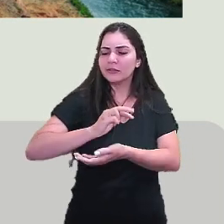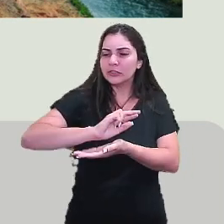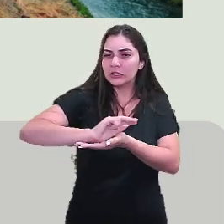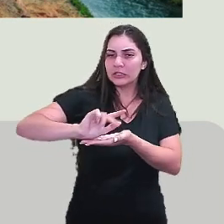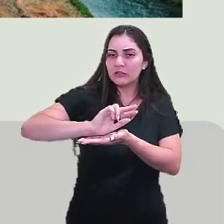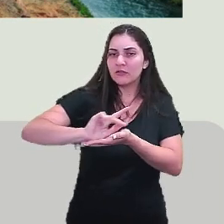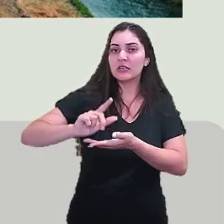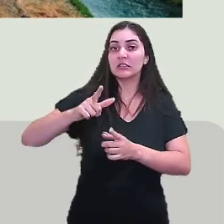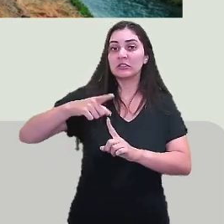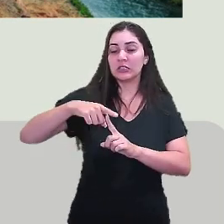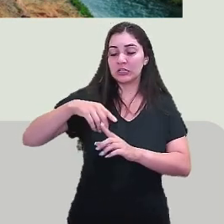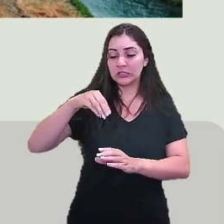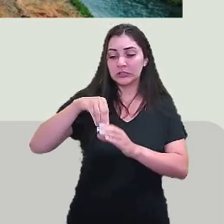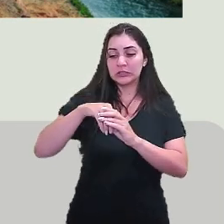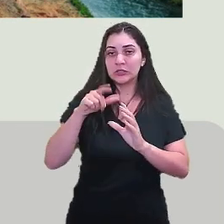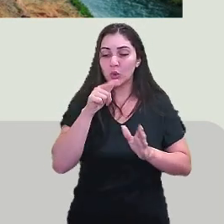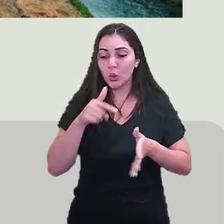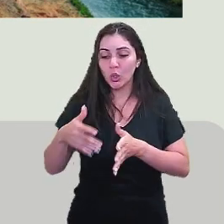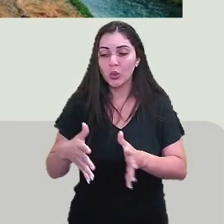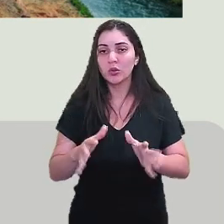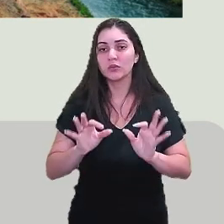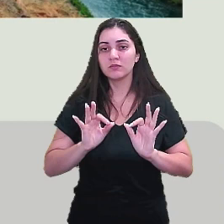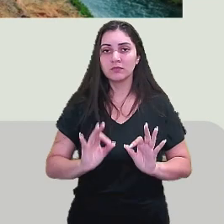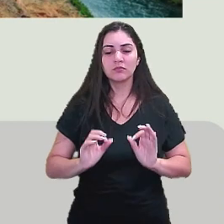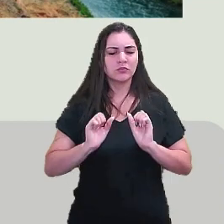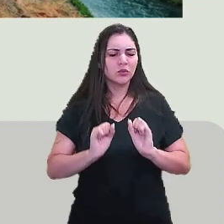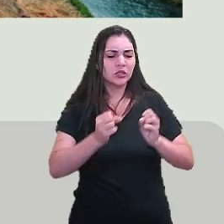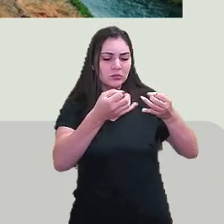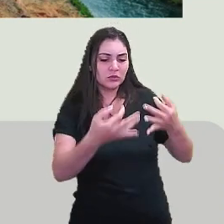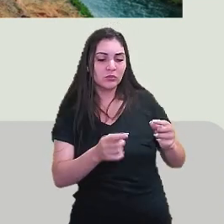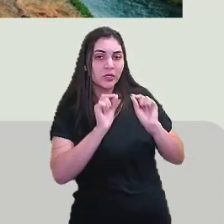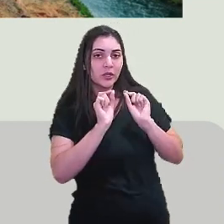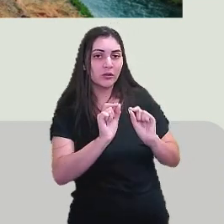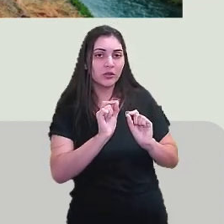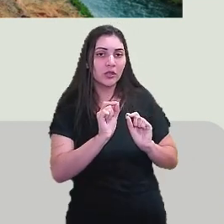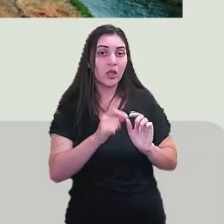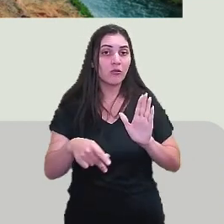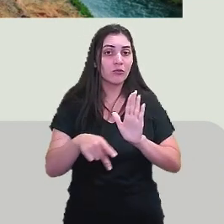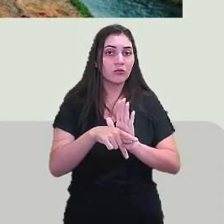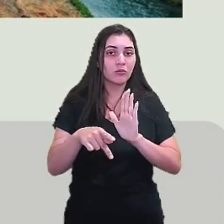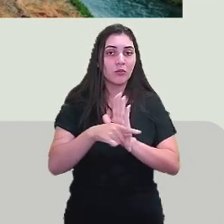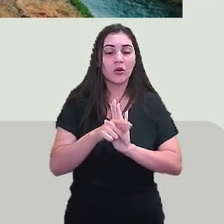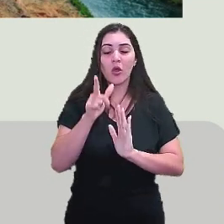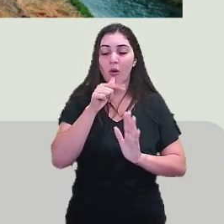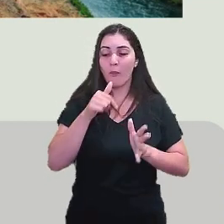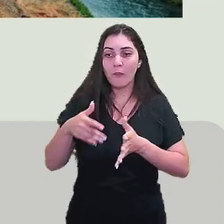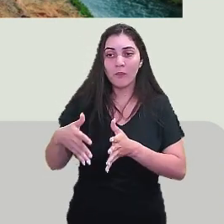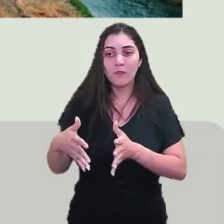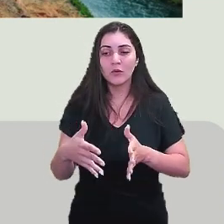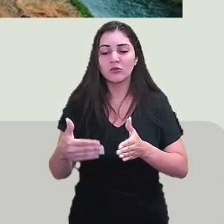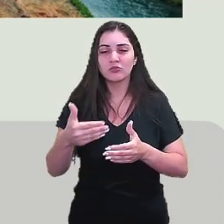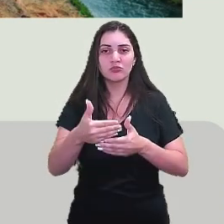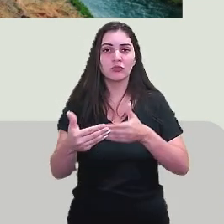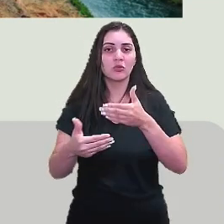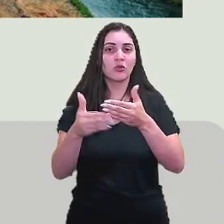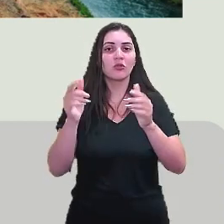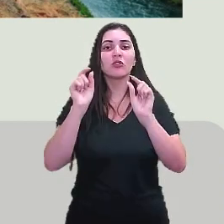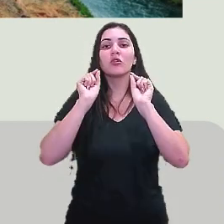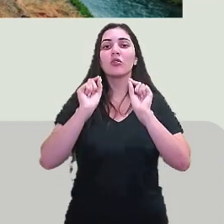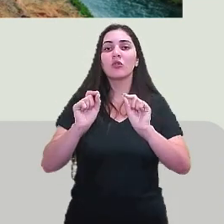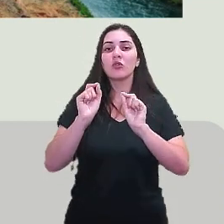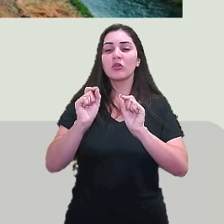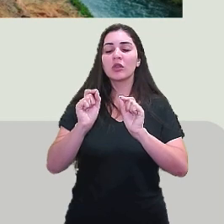existem dentro dos rios, tá bom? Podemos dizer que são os próprios rios que constroem os